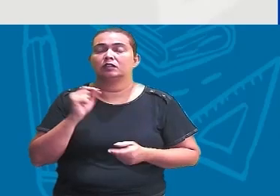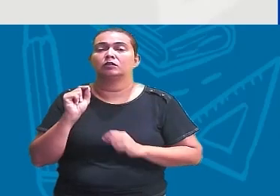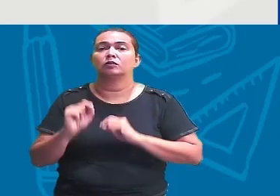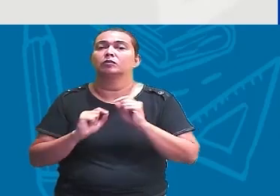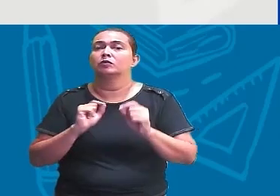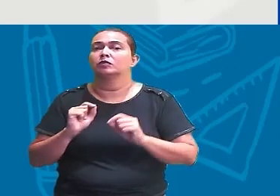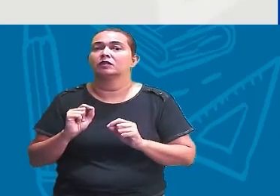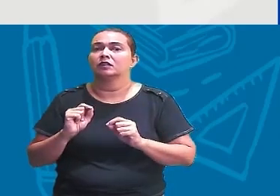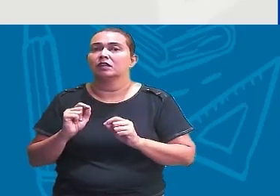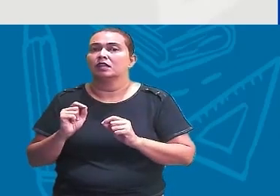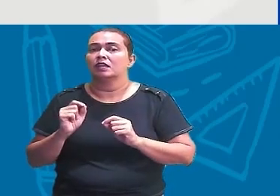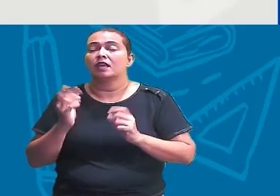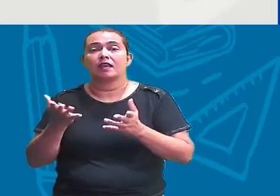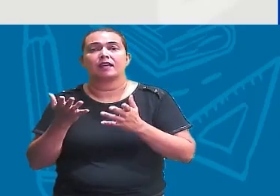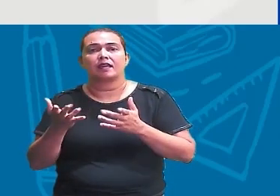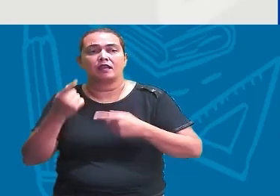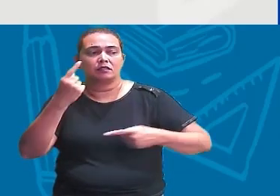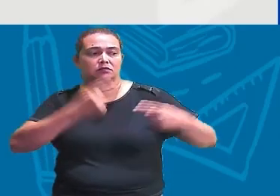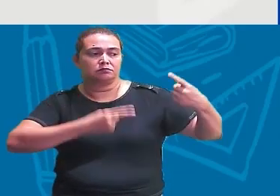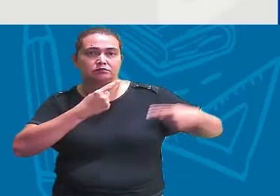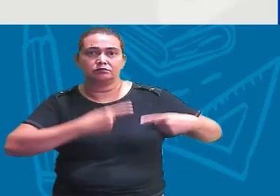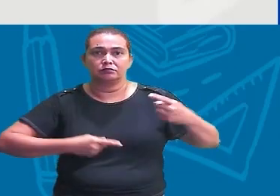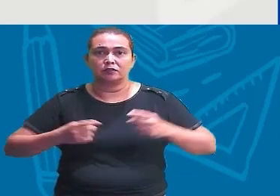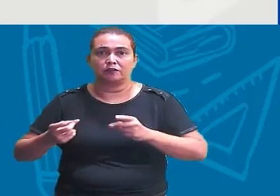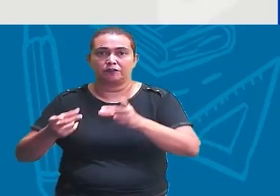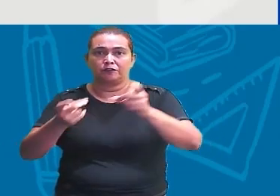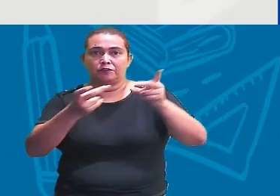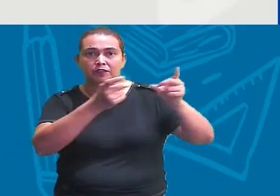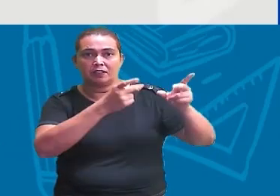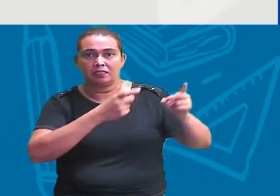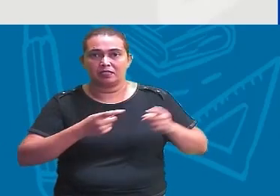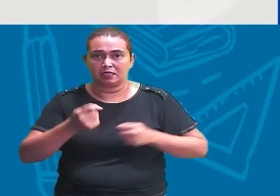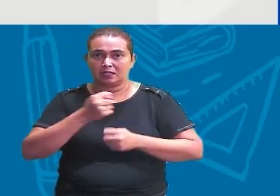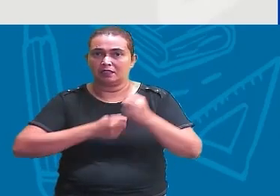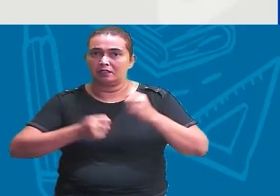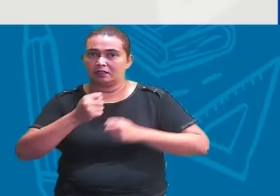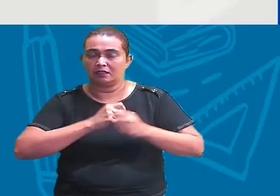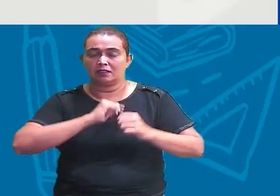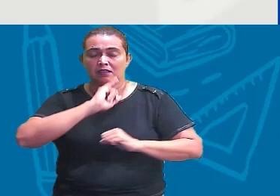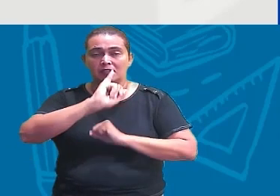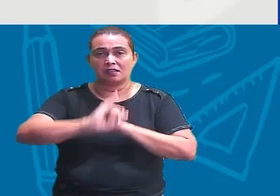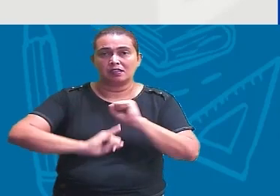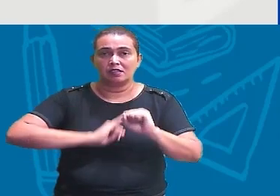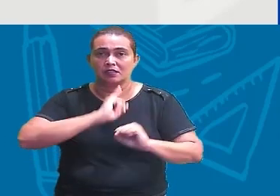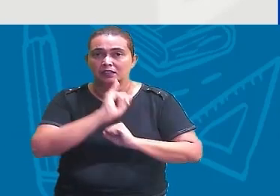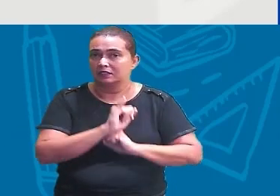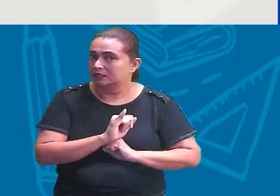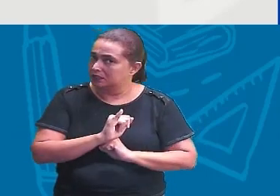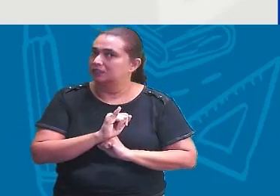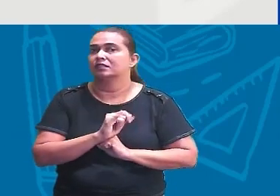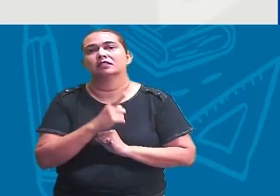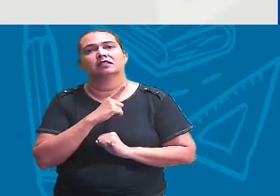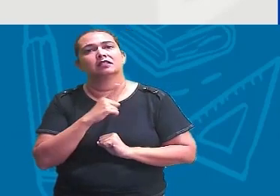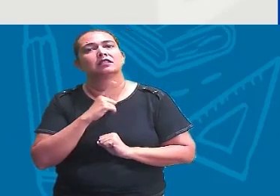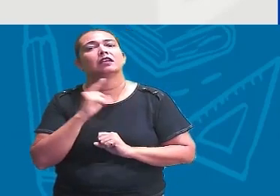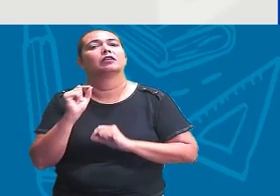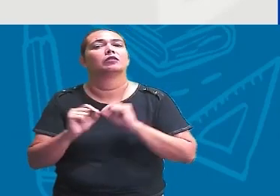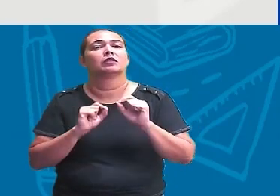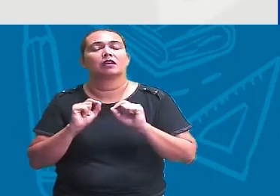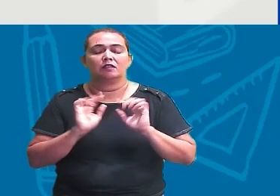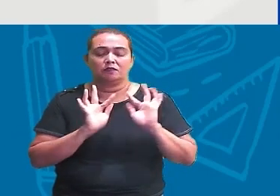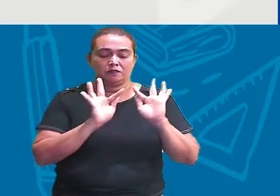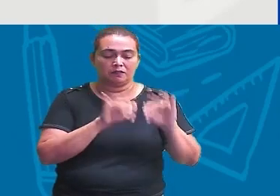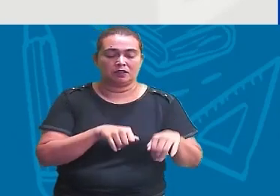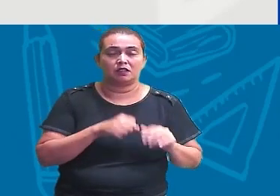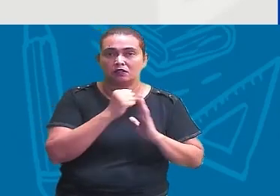mercado internacionais. Tá? Por conta da Revolução Industrial, que acontece no final do século XIX, os países que